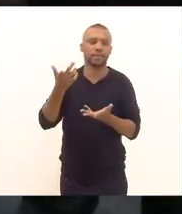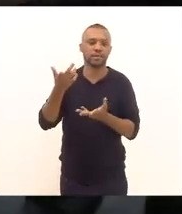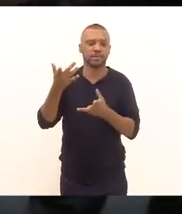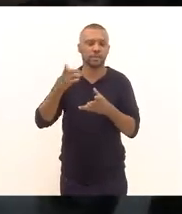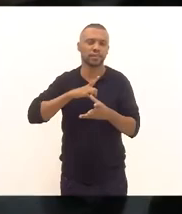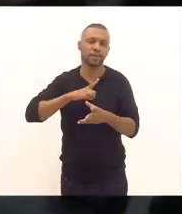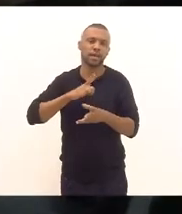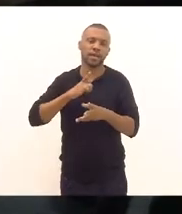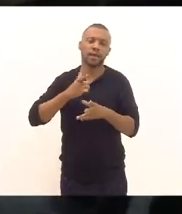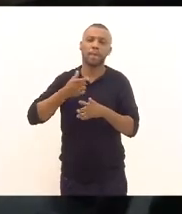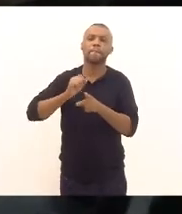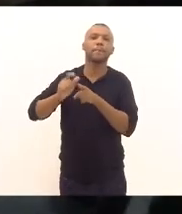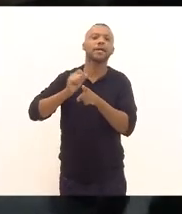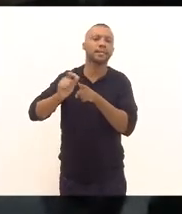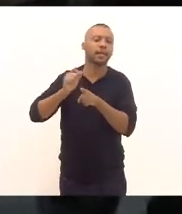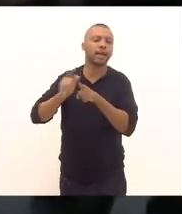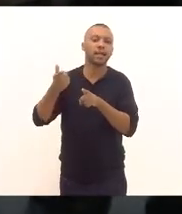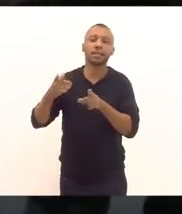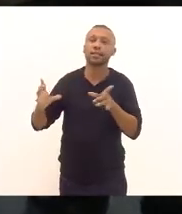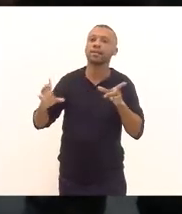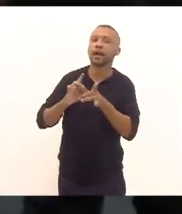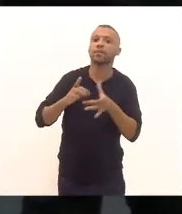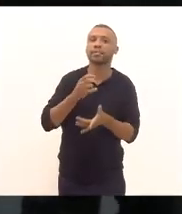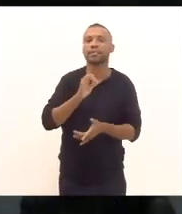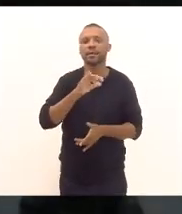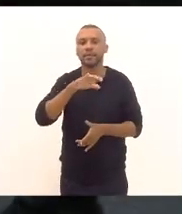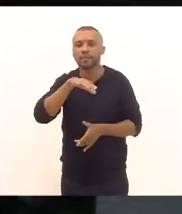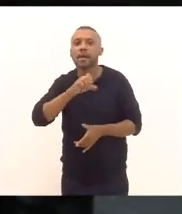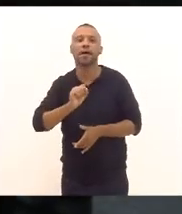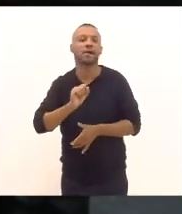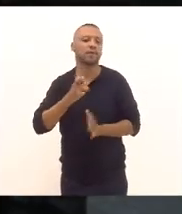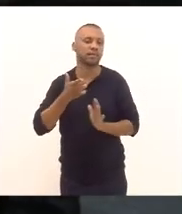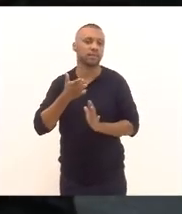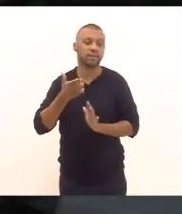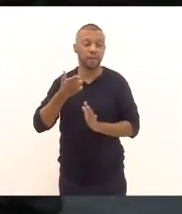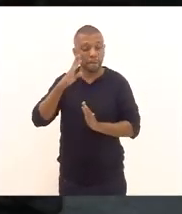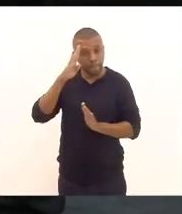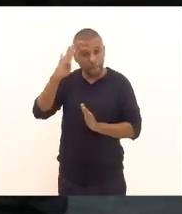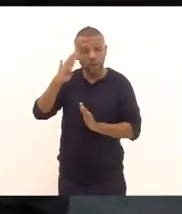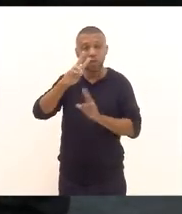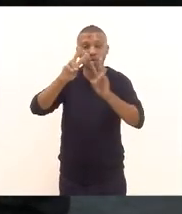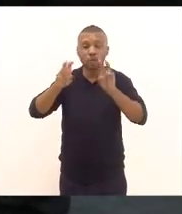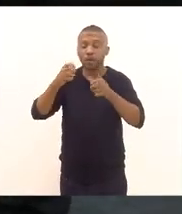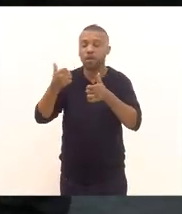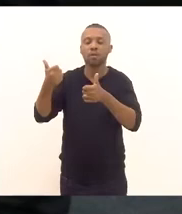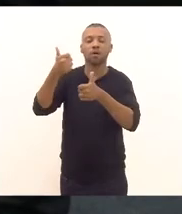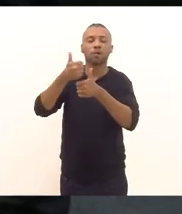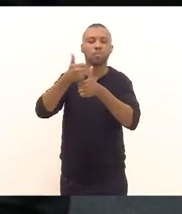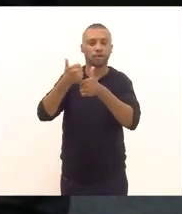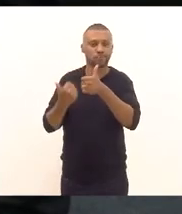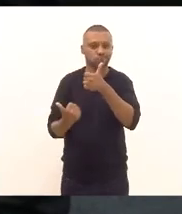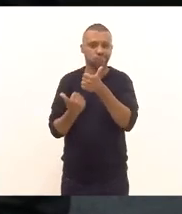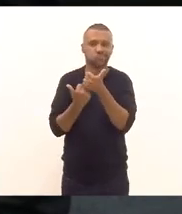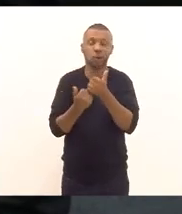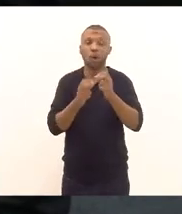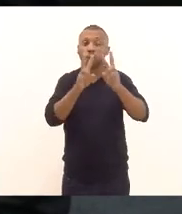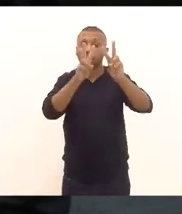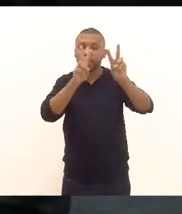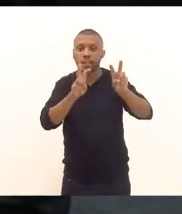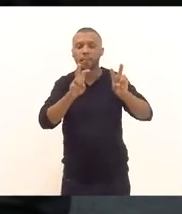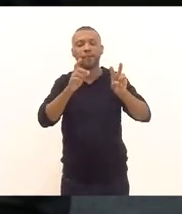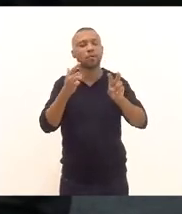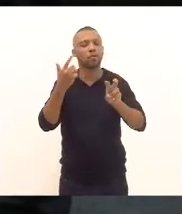parcelas oriundas dos cms mais do que isso o Deputado Luiz Paulo sobre compensação Esse é o outro tema